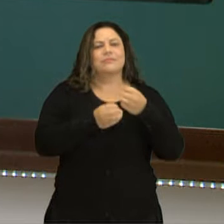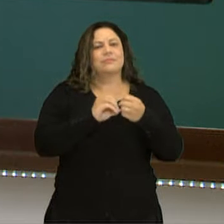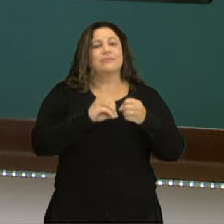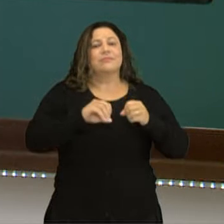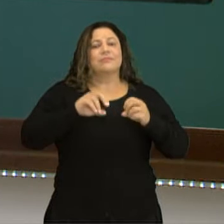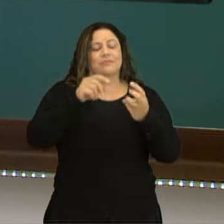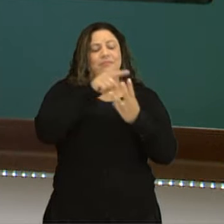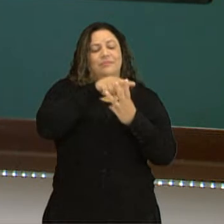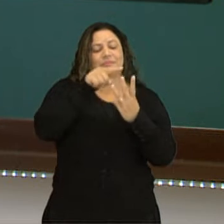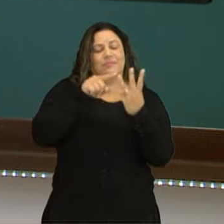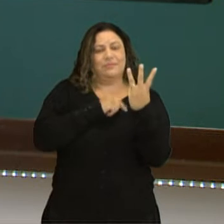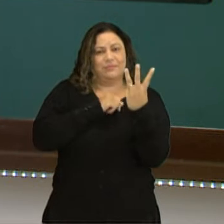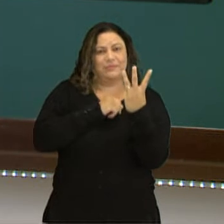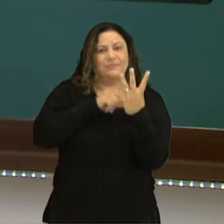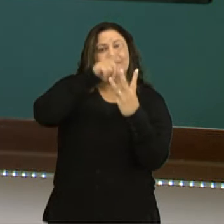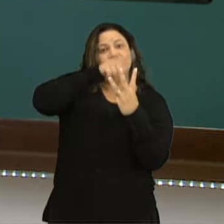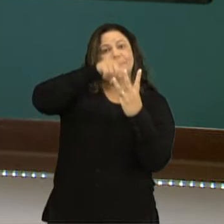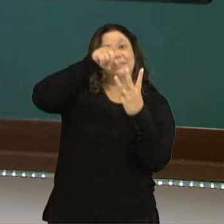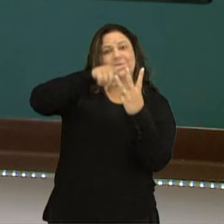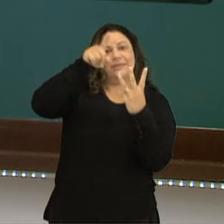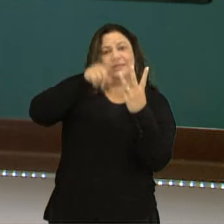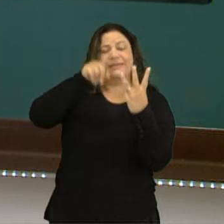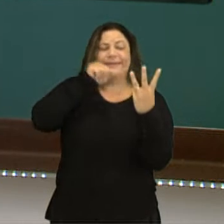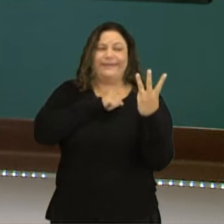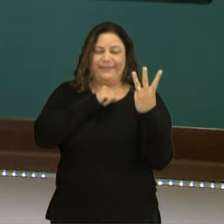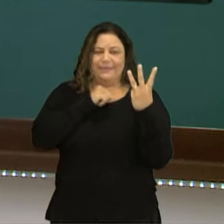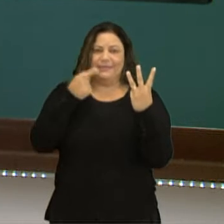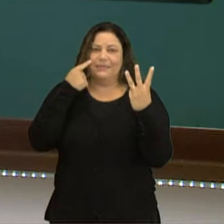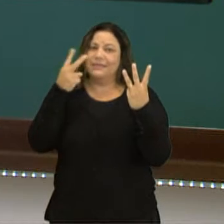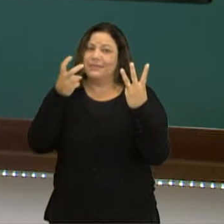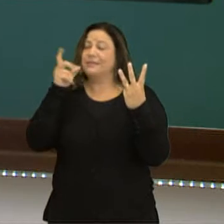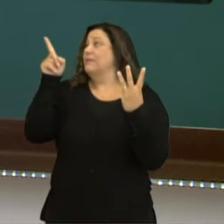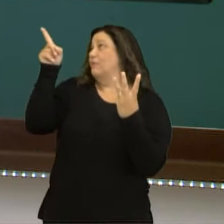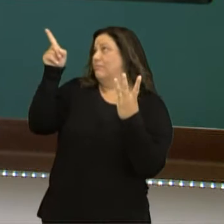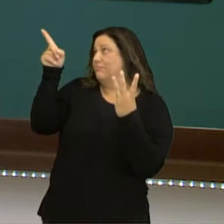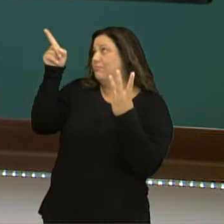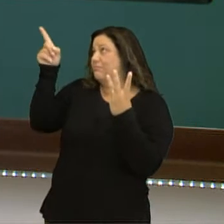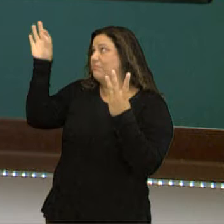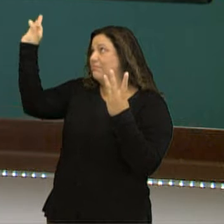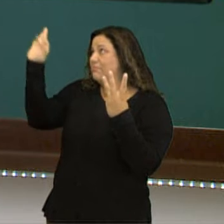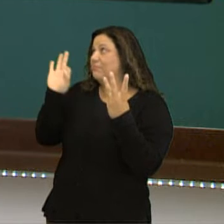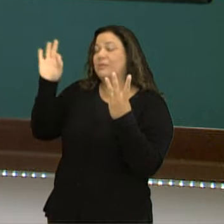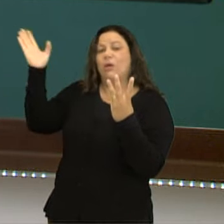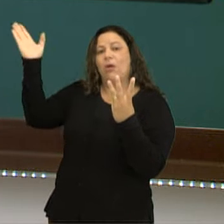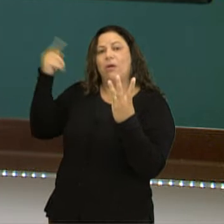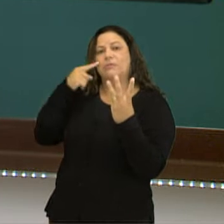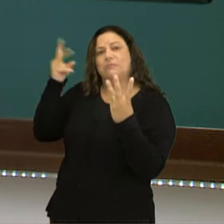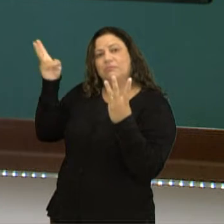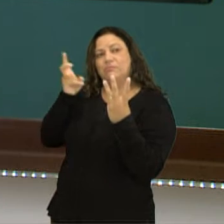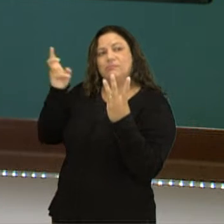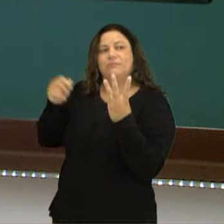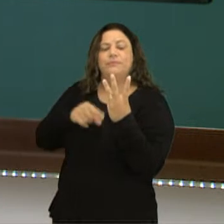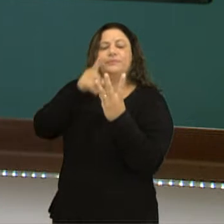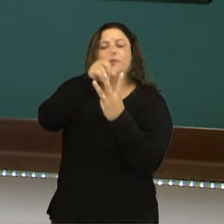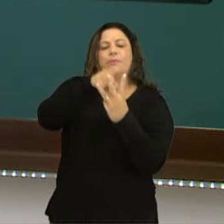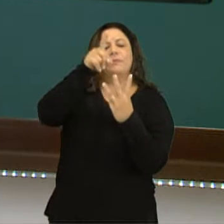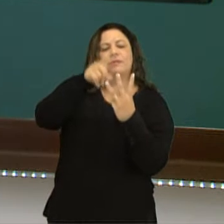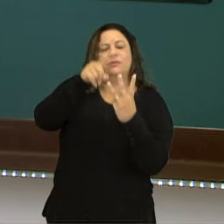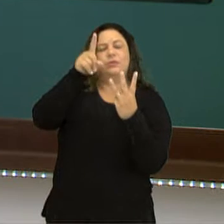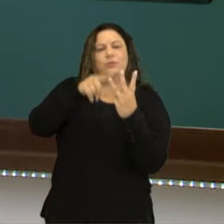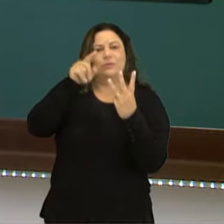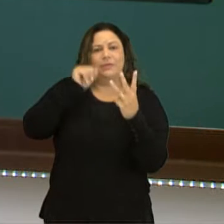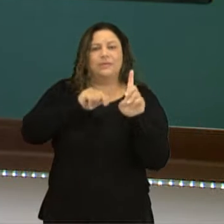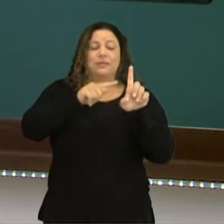em 3 estágios. Repare que eu tenho um termômetro, o segundo termômetro, o terceiro termômetro.